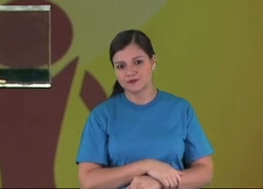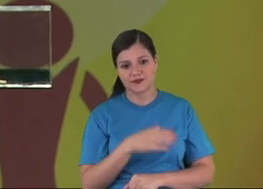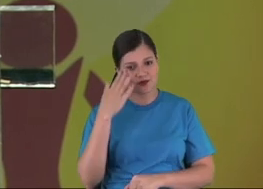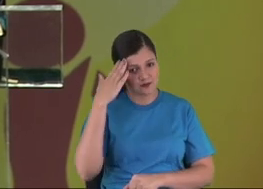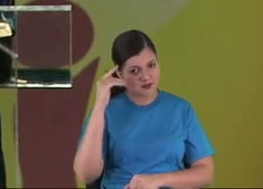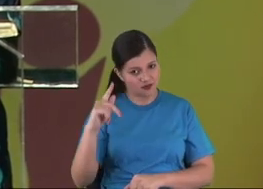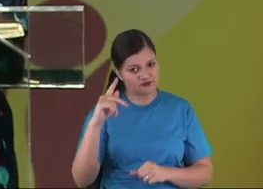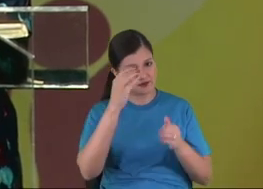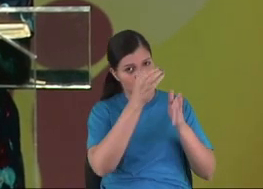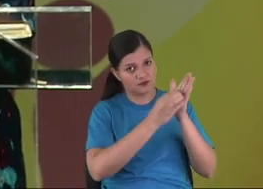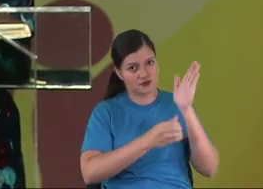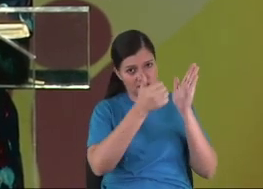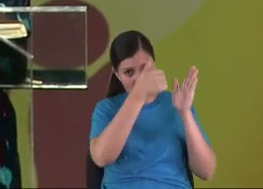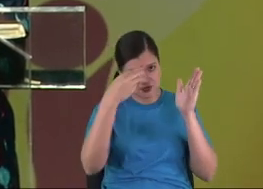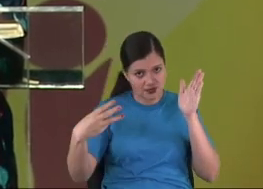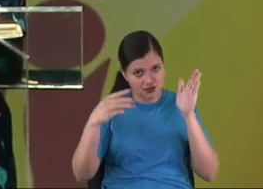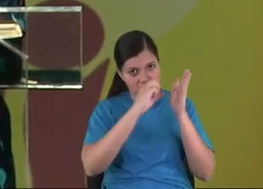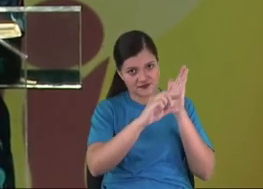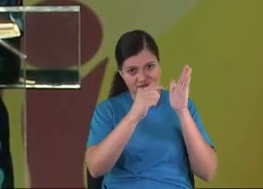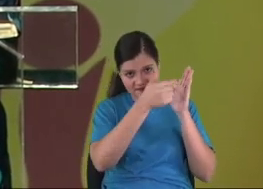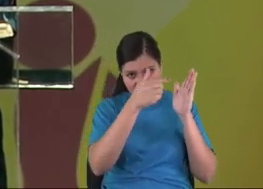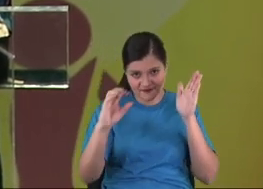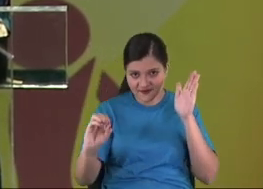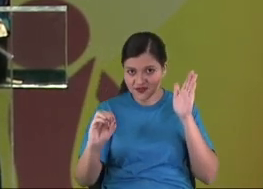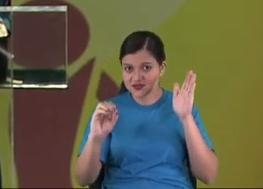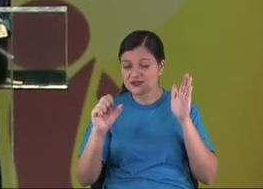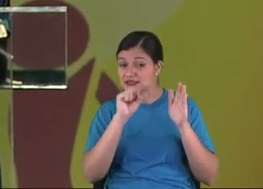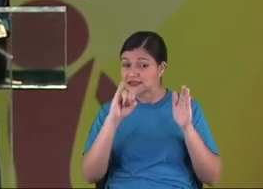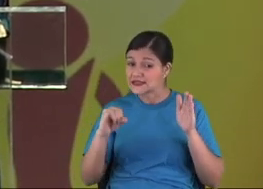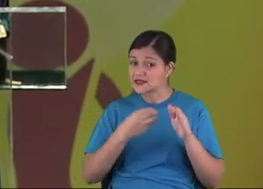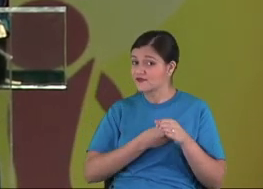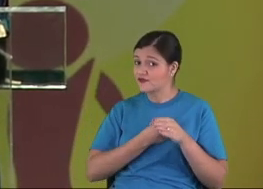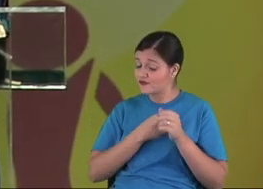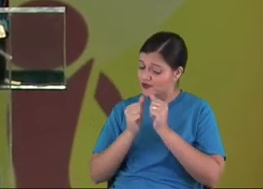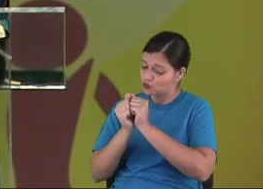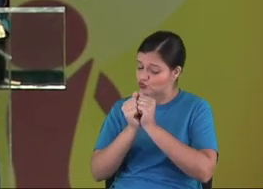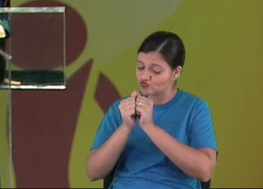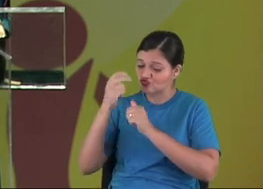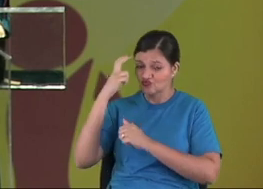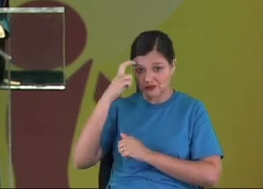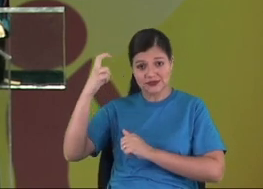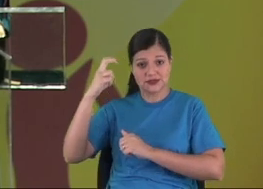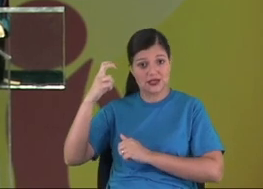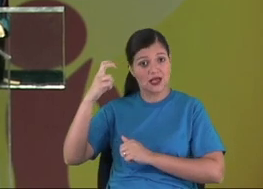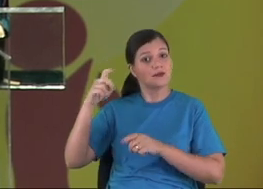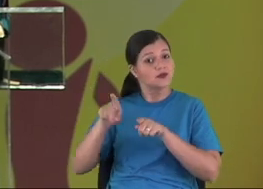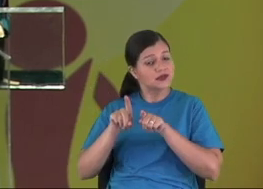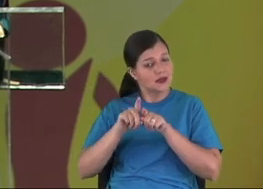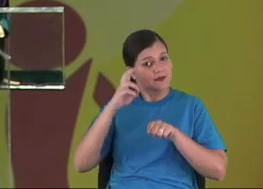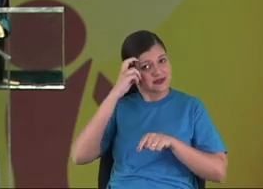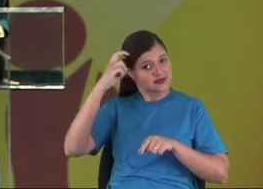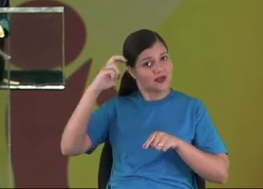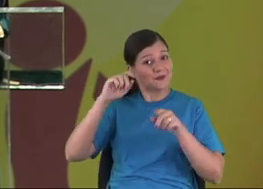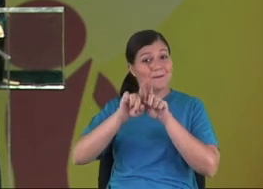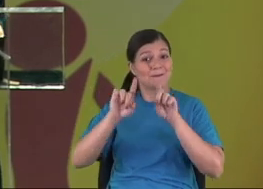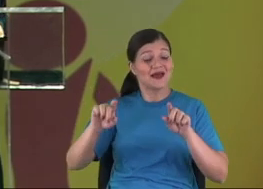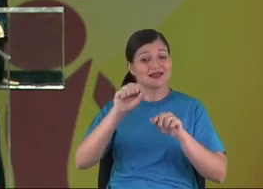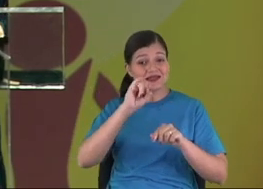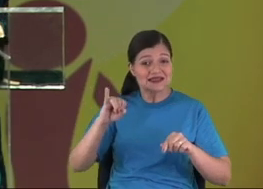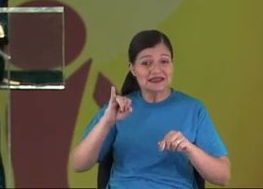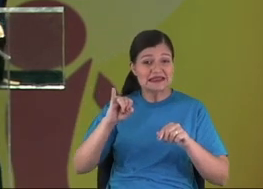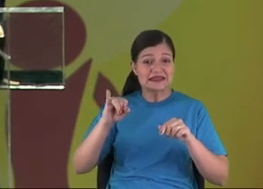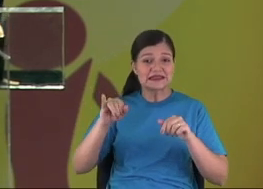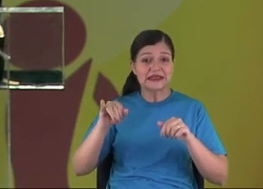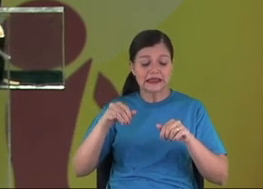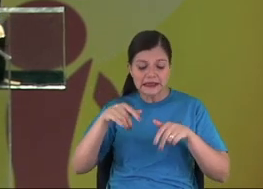Provérbios 13, 20 diz, ande com sábios e sábios serás, ande com tolos e sofrerás as consequências. Então você